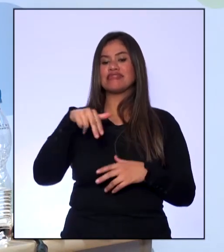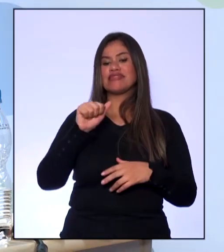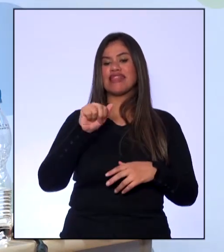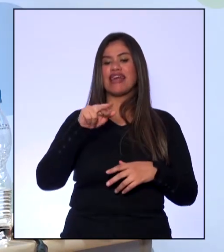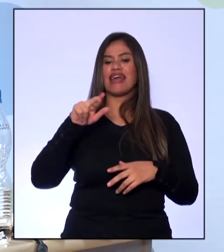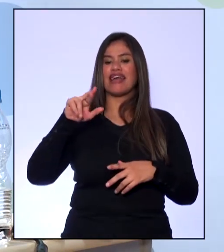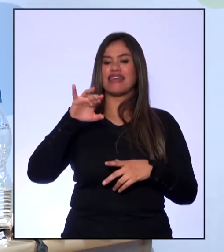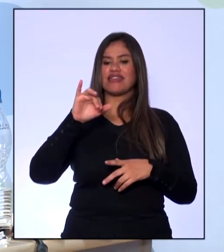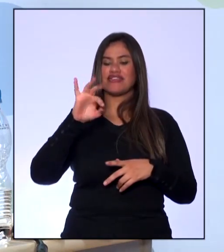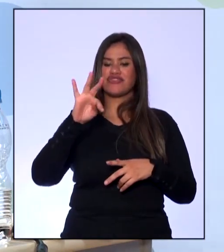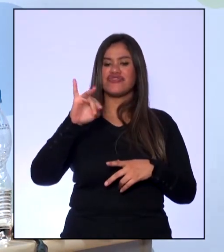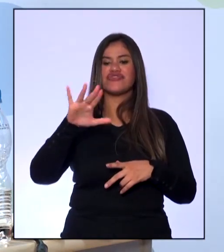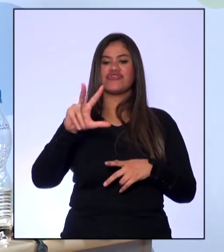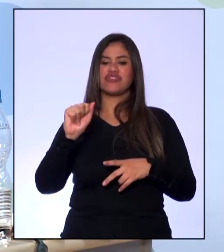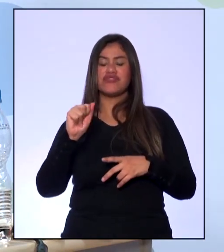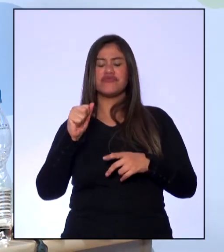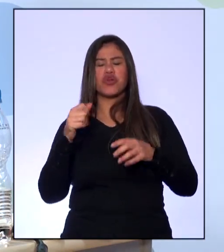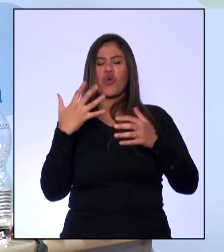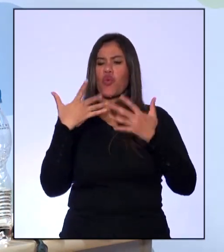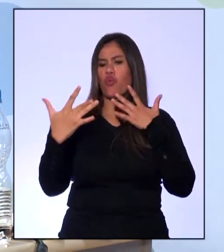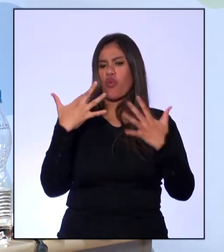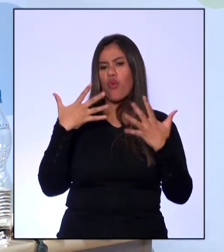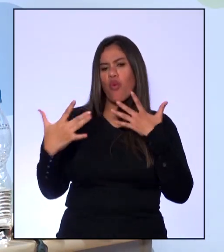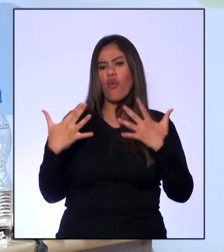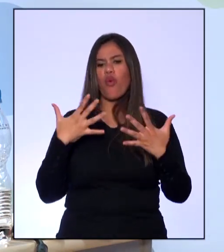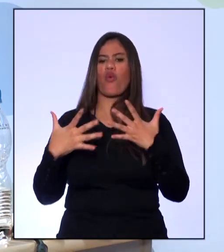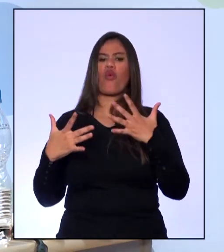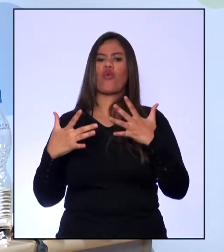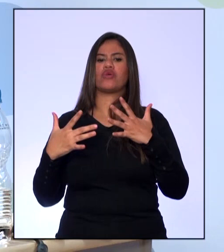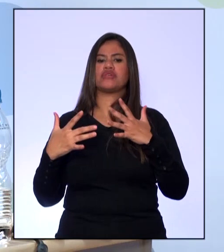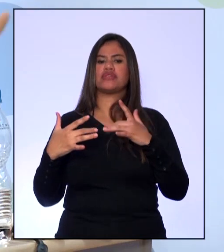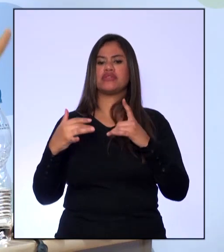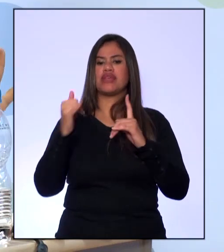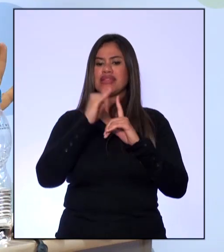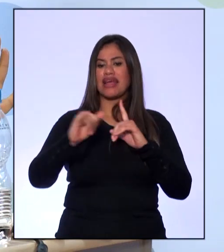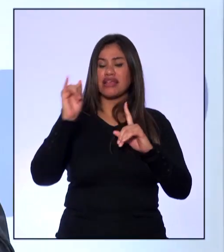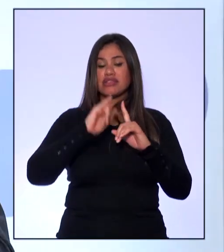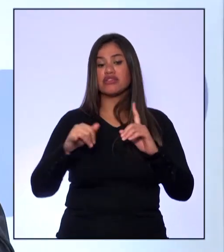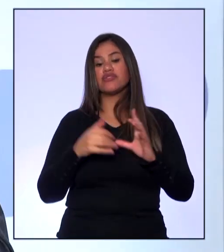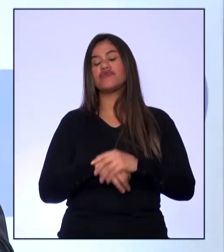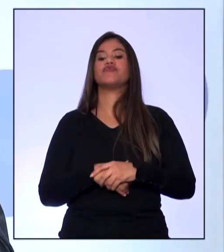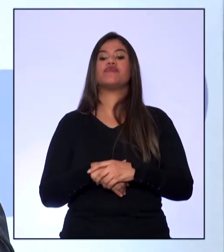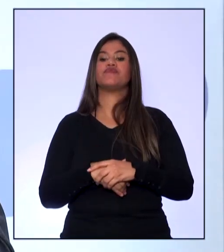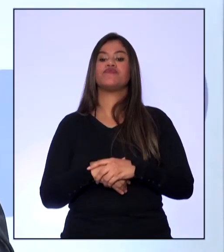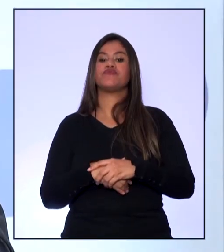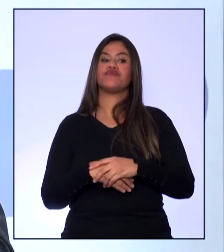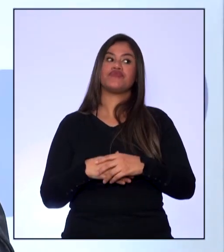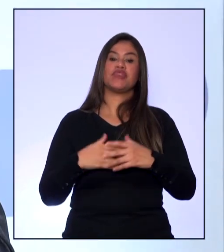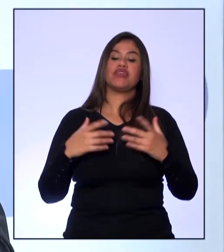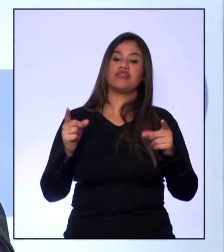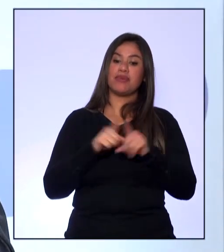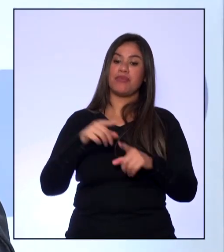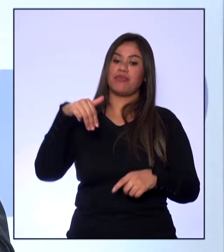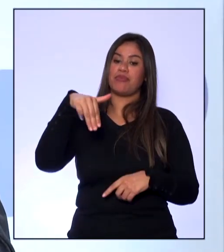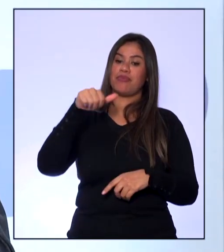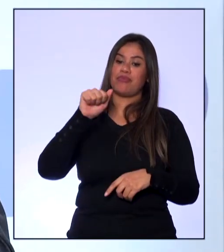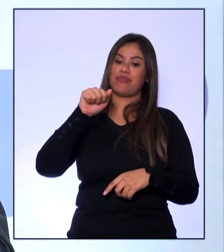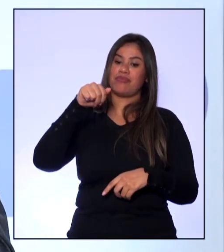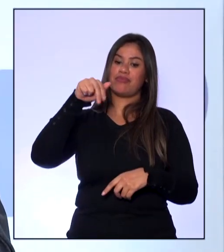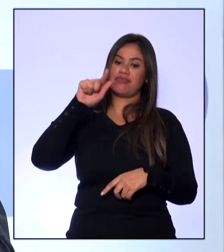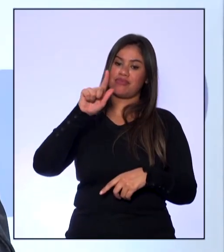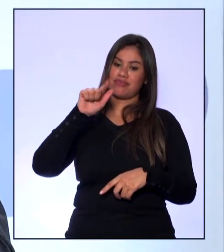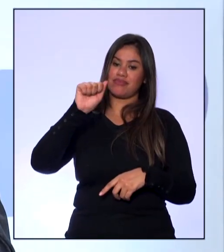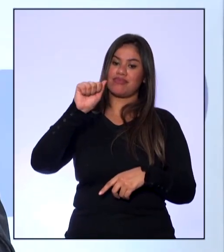desenhos, algumas têm cores, são bem vibrantes, aí a gente tem uns mangás que estão famosos aí, né? Histórias